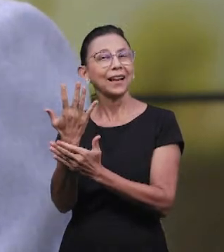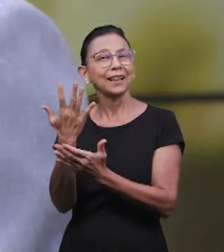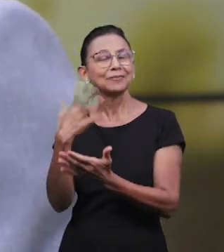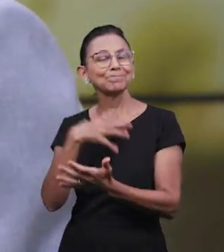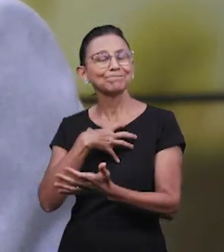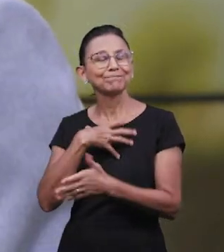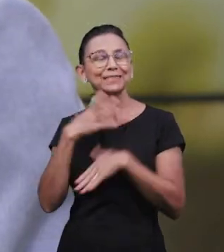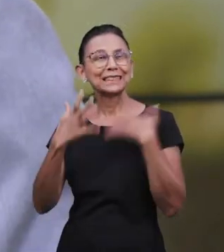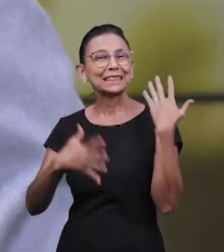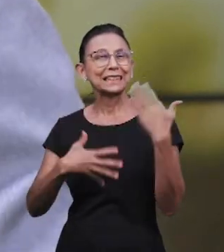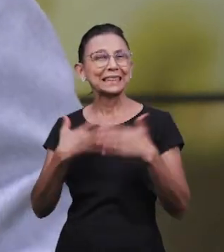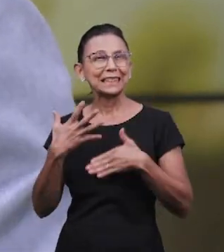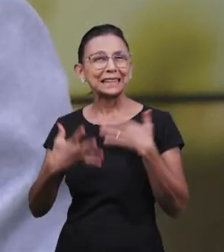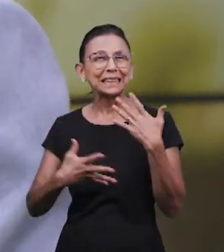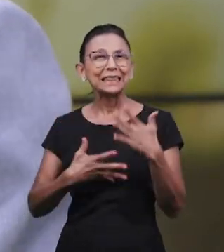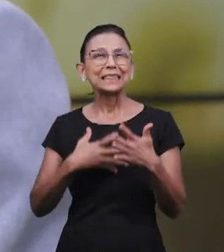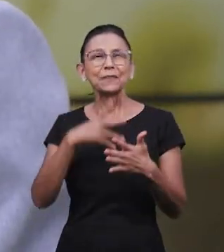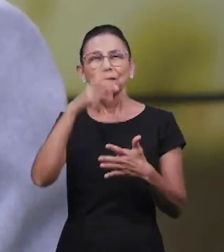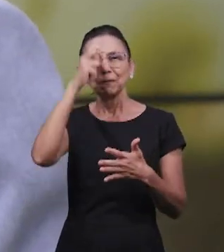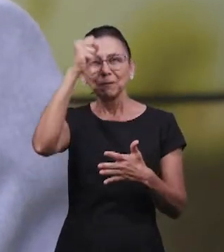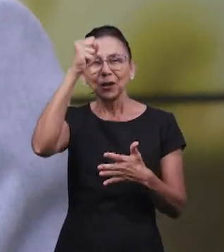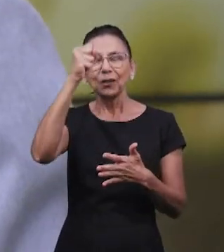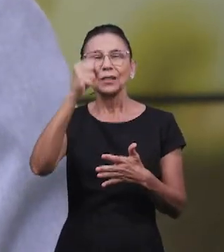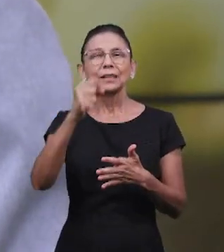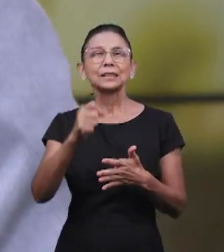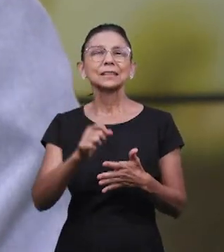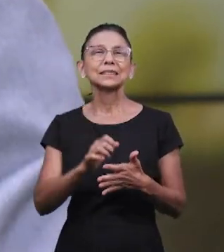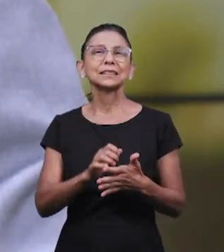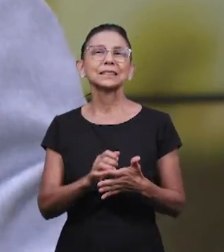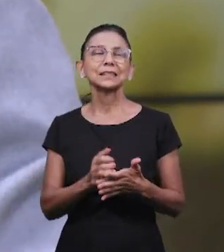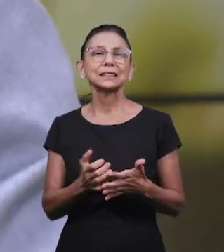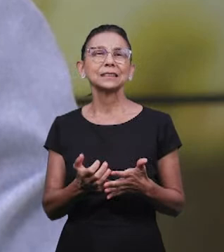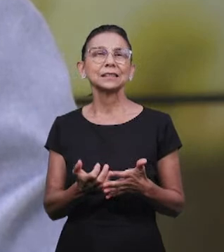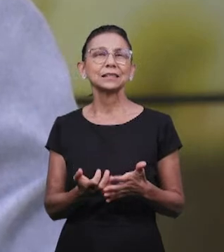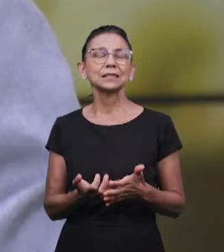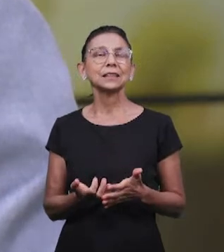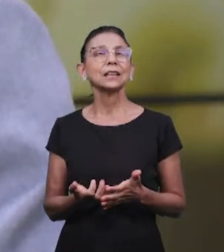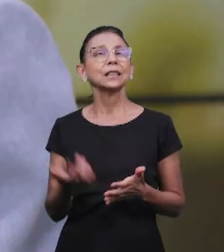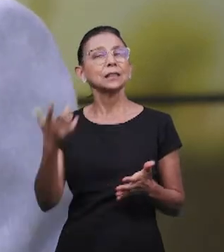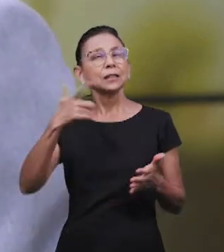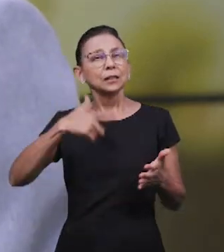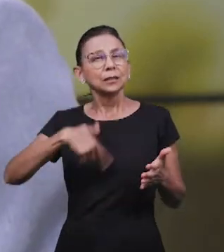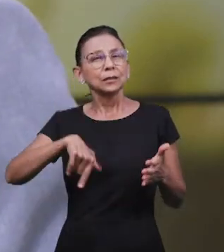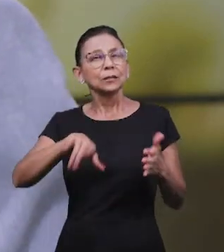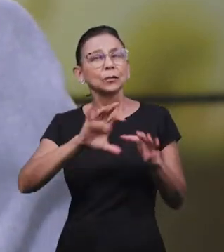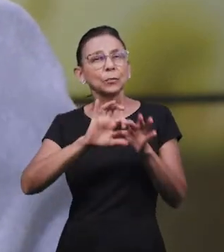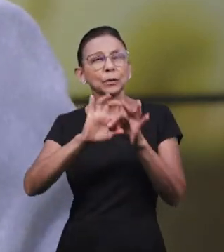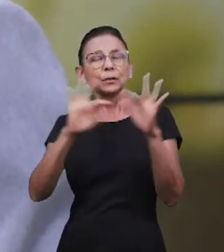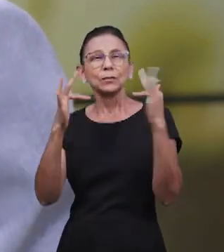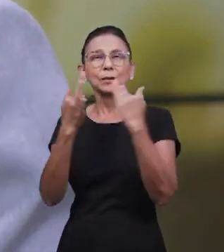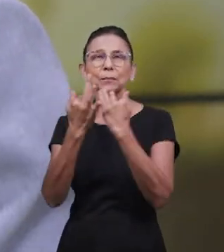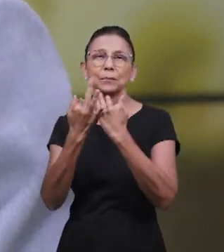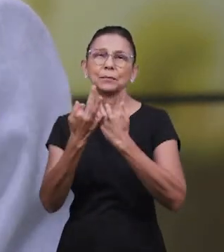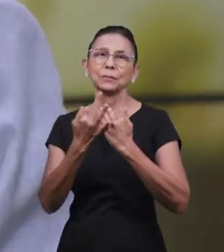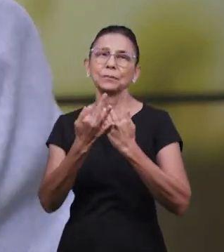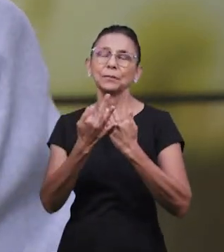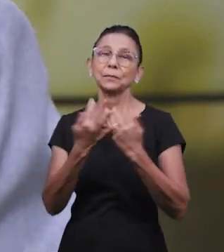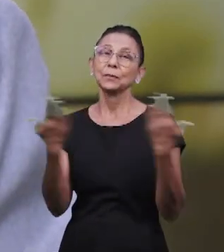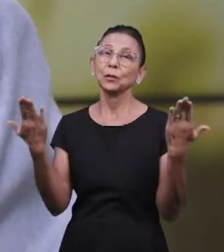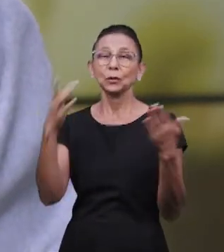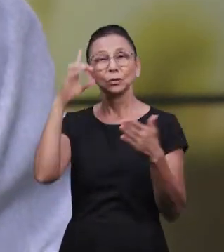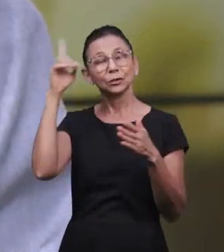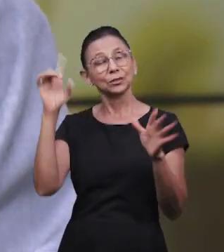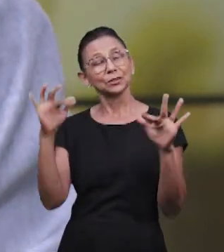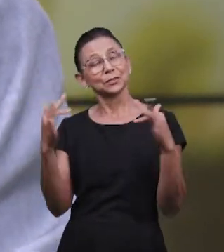tanta alegria, né, tanto fortalecimento, tanto renovo quando estamos em família, é uma bênção para nós. E hoje é dia